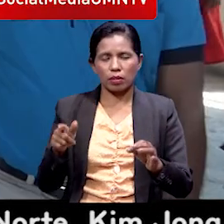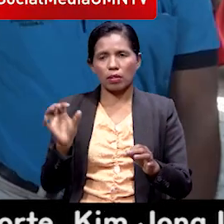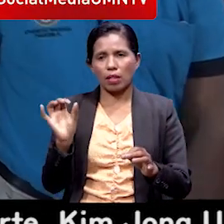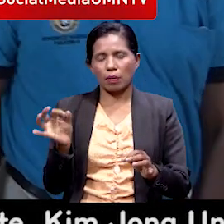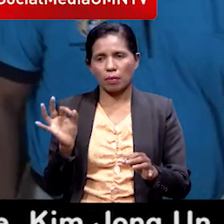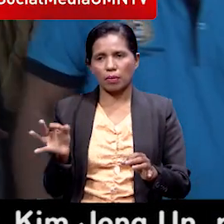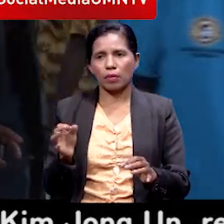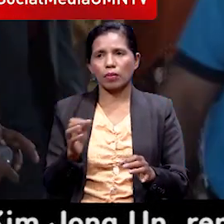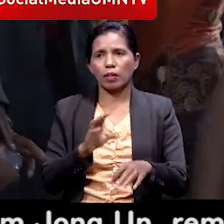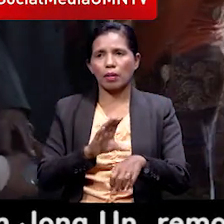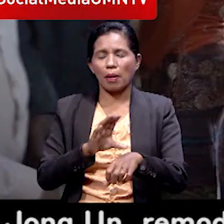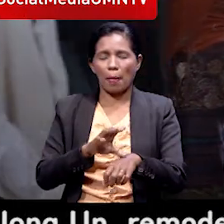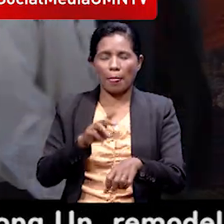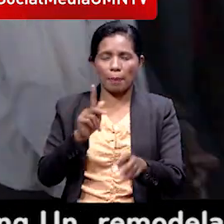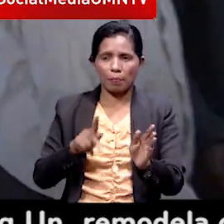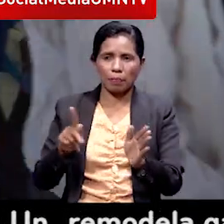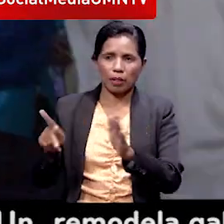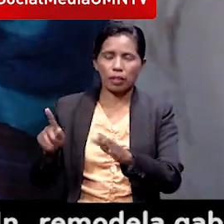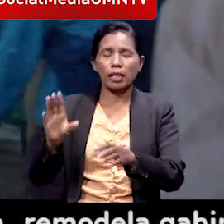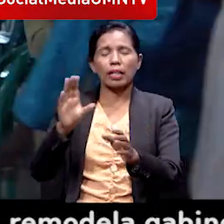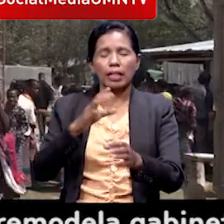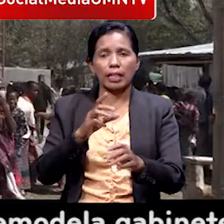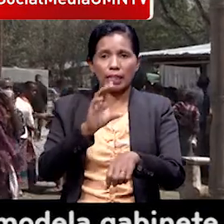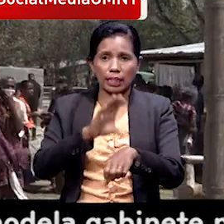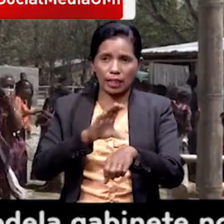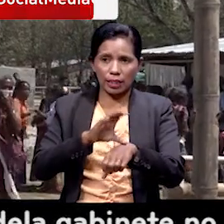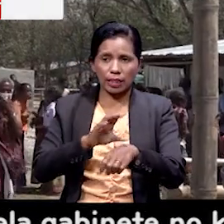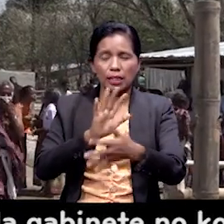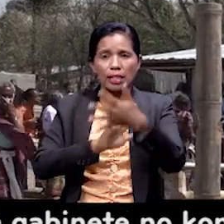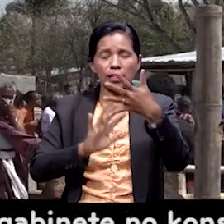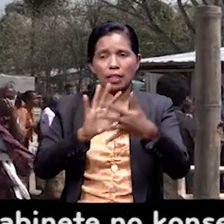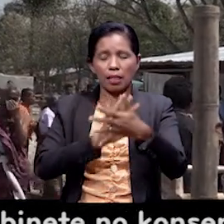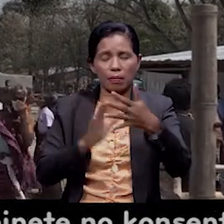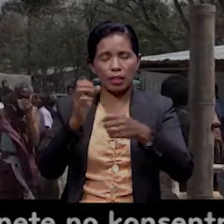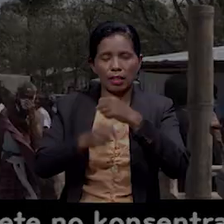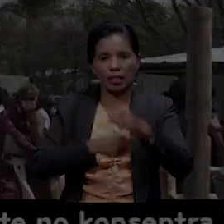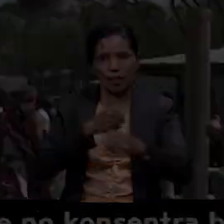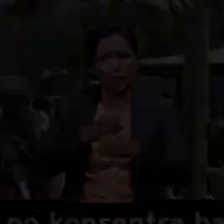tirplano igreja refere se inaugura ia tinan oin Clementino Maia, Ziamen.